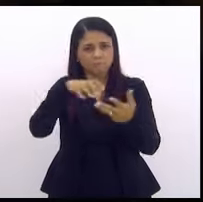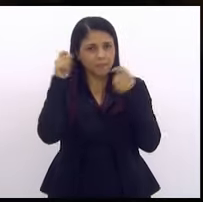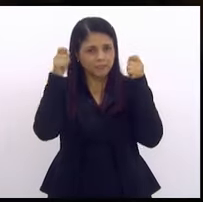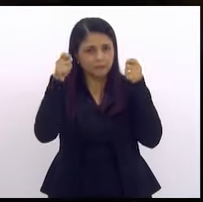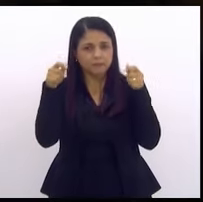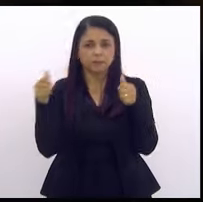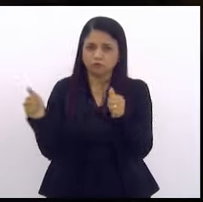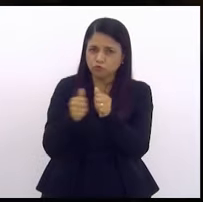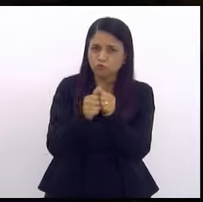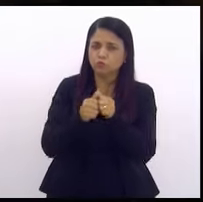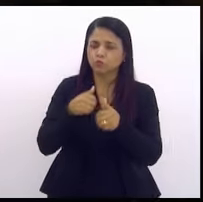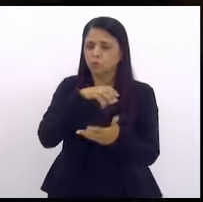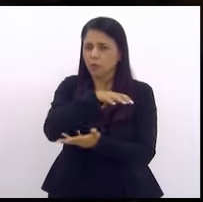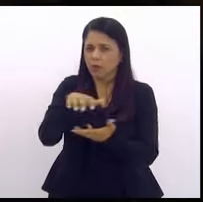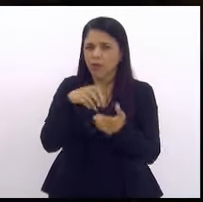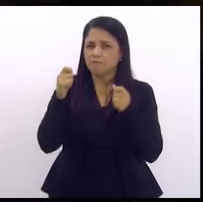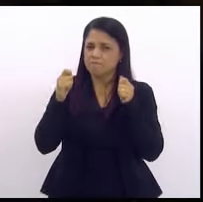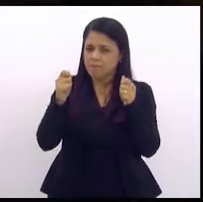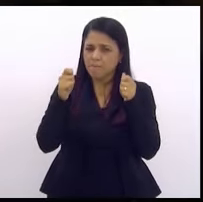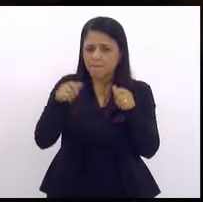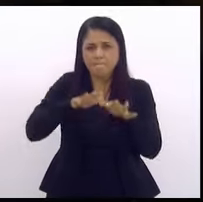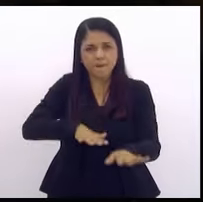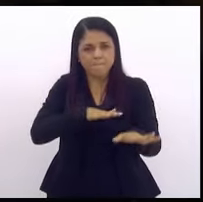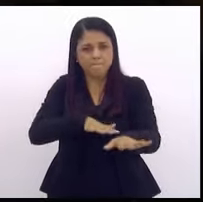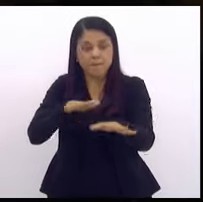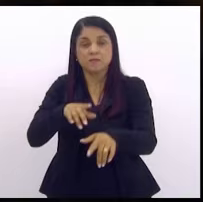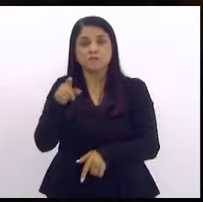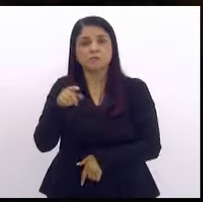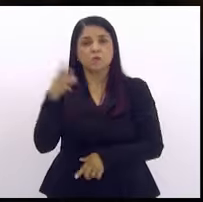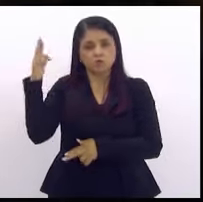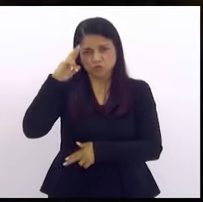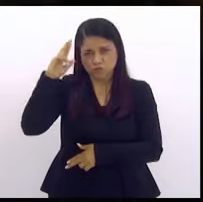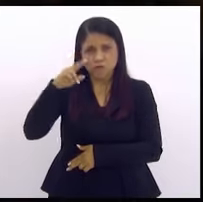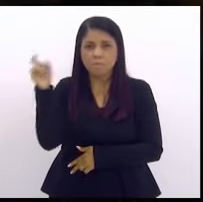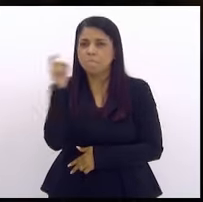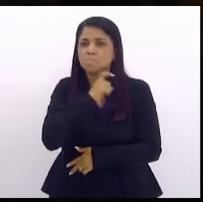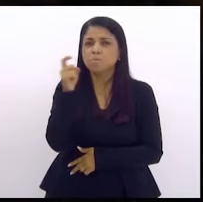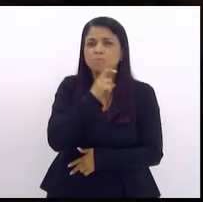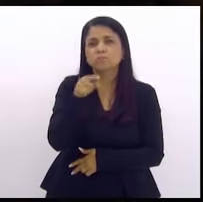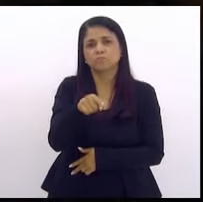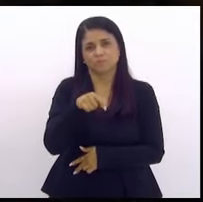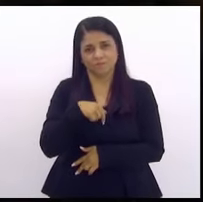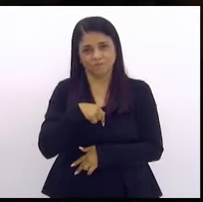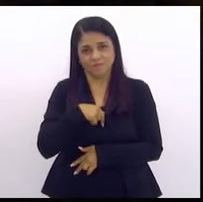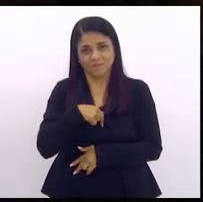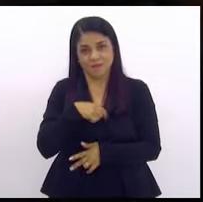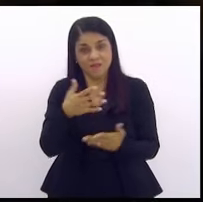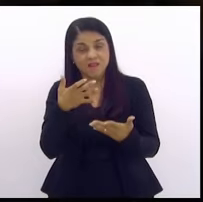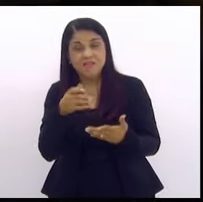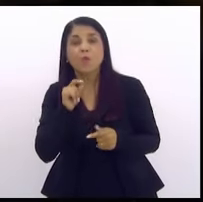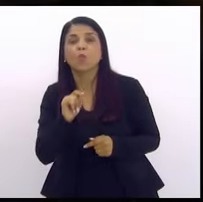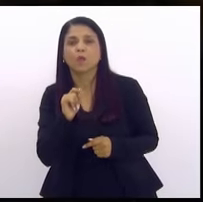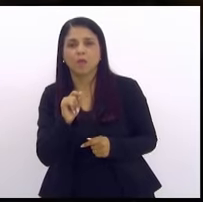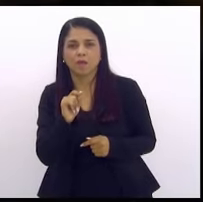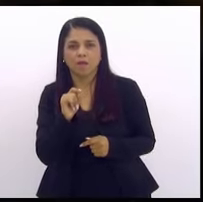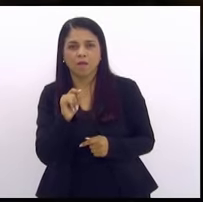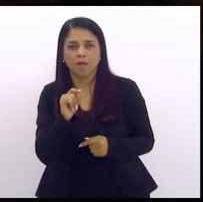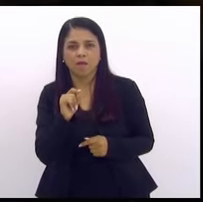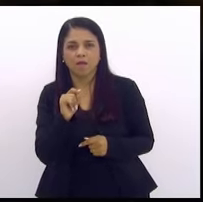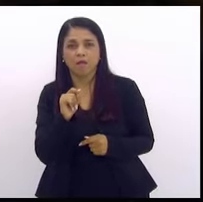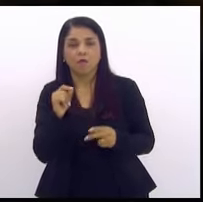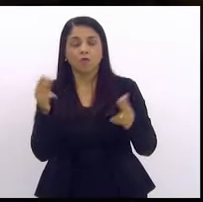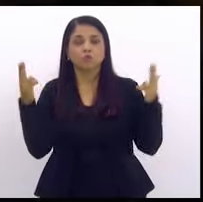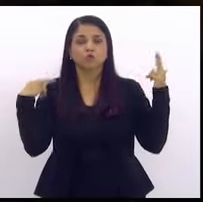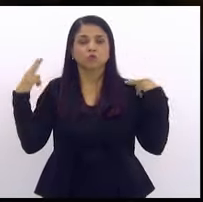estive em todas as greves, que o seu patrão é mentiroso. O patrão de vocês é mentiroso. Ele está querendo colocar os